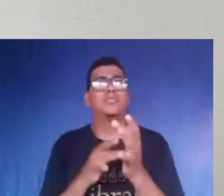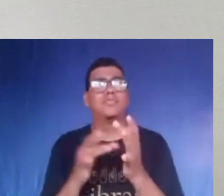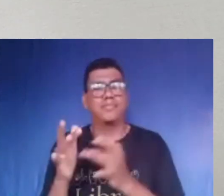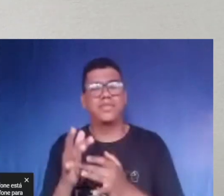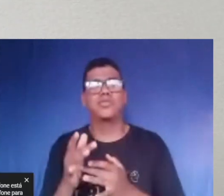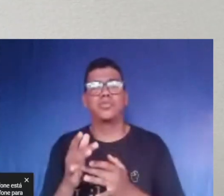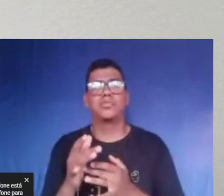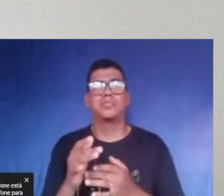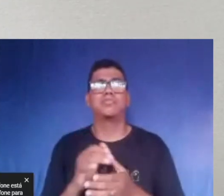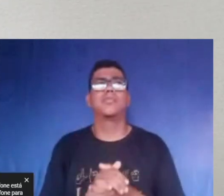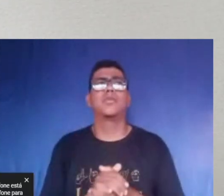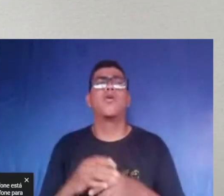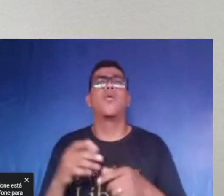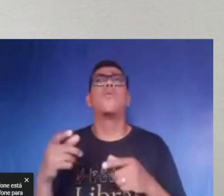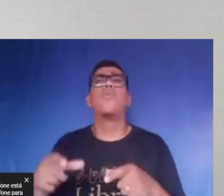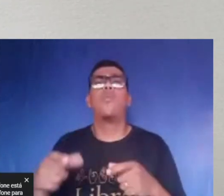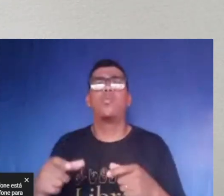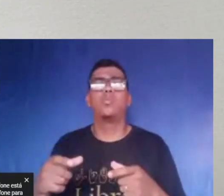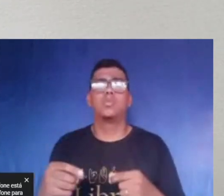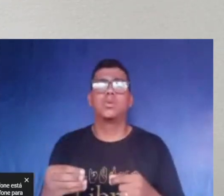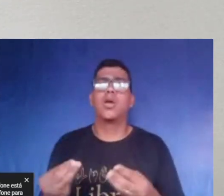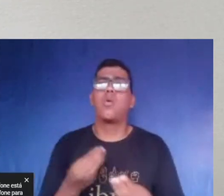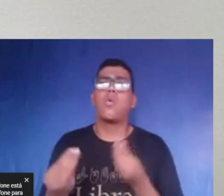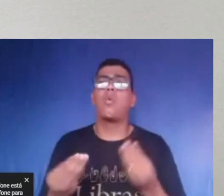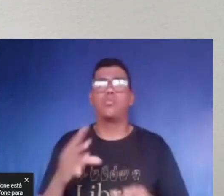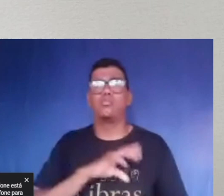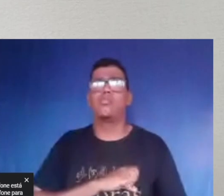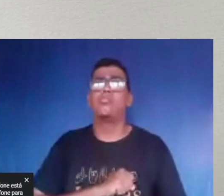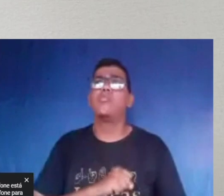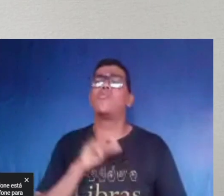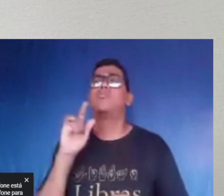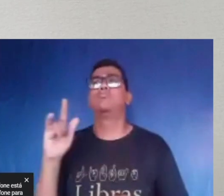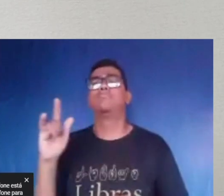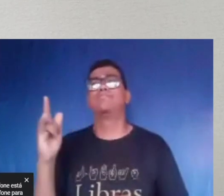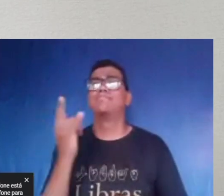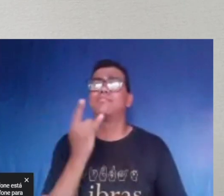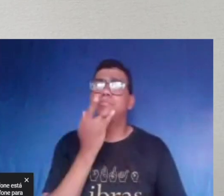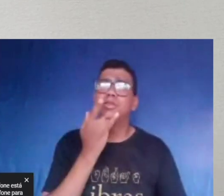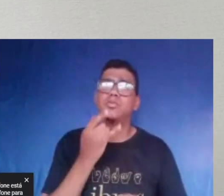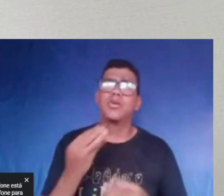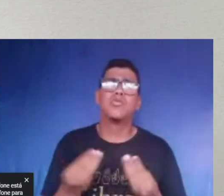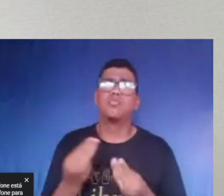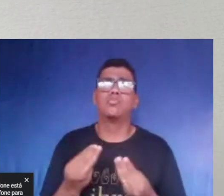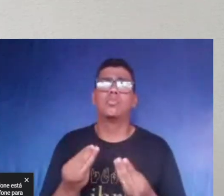mensagem ou viver mais essa mensagem do amor. Dizia uma frase, que as pessoas estavam cansadas